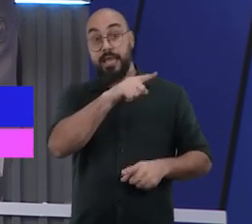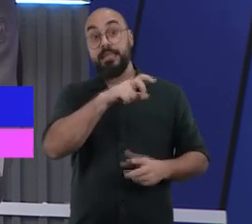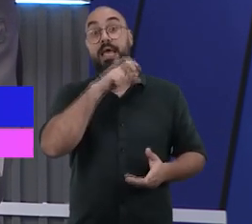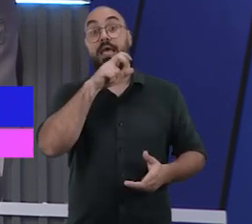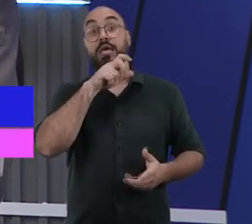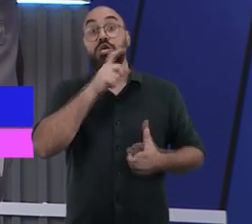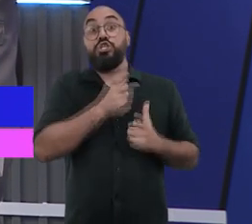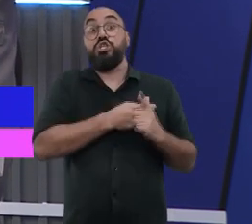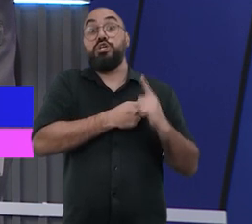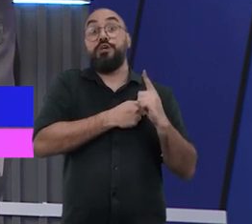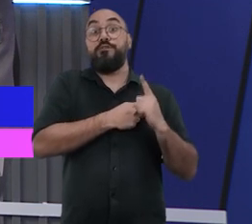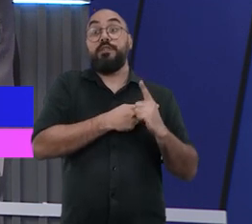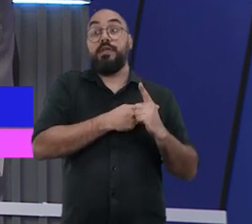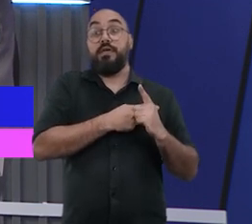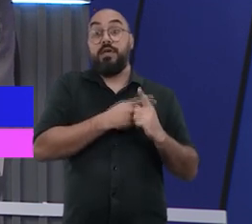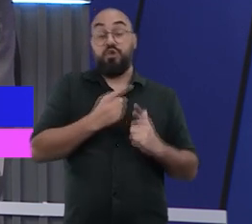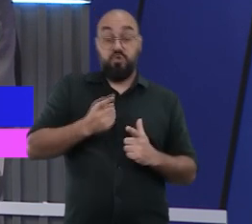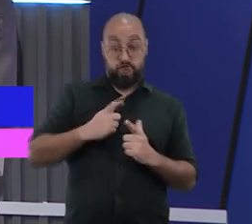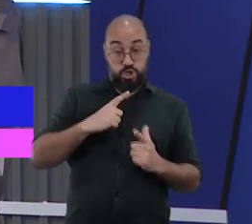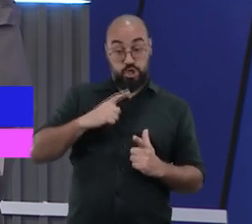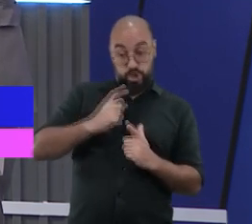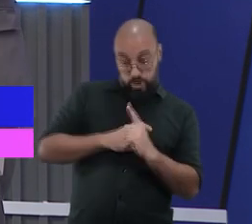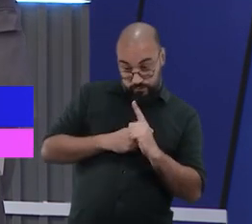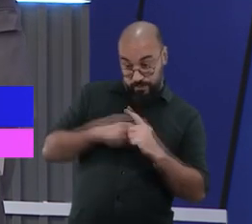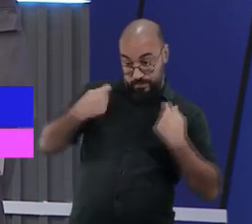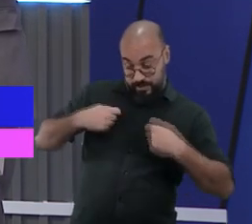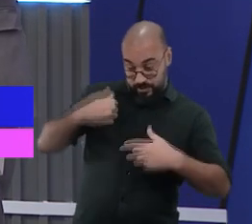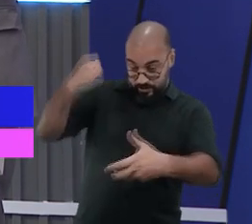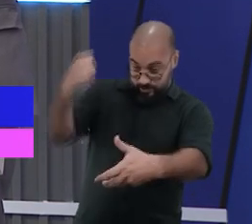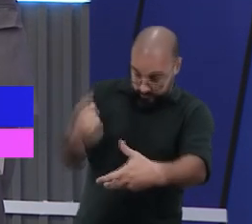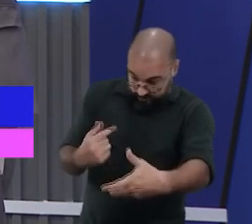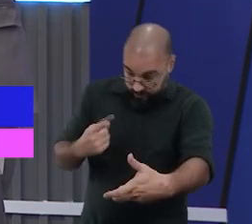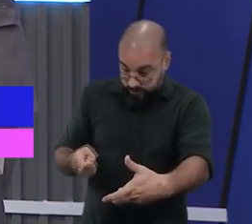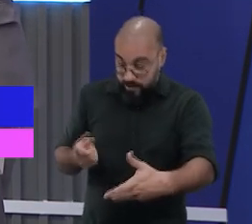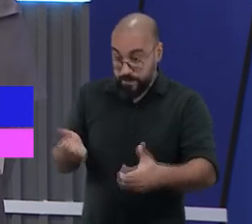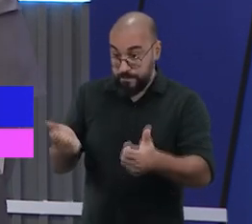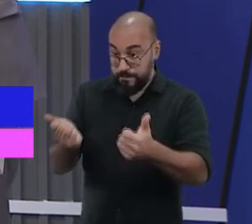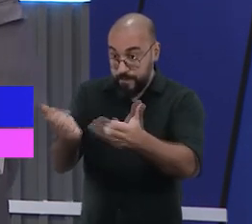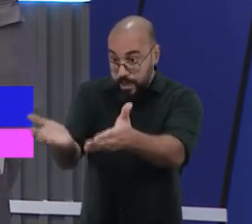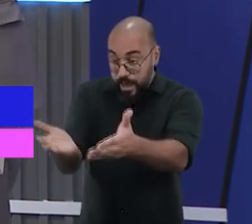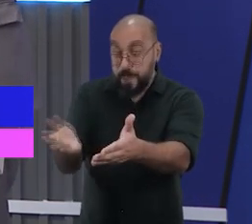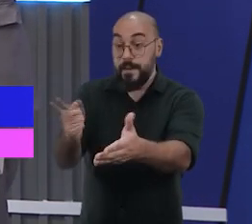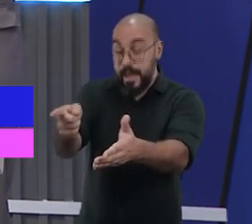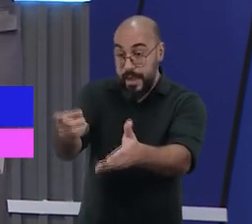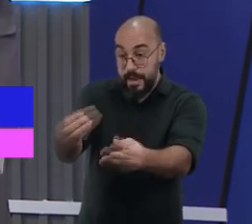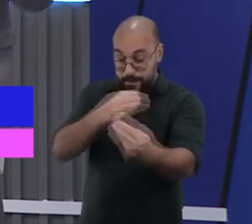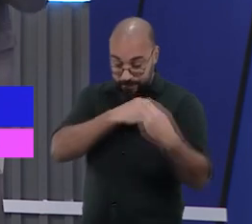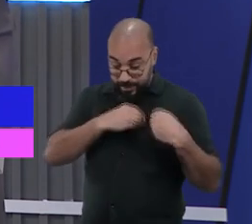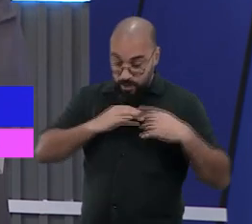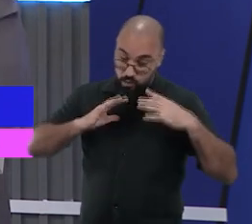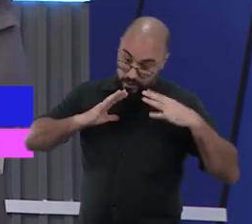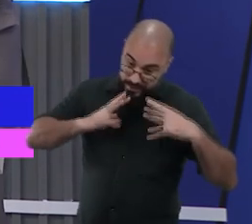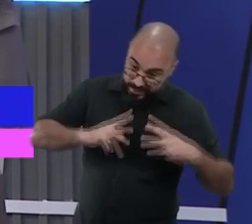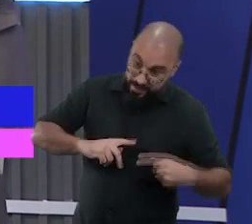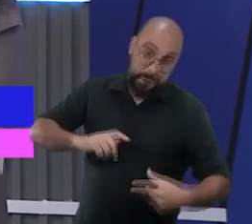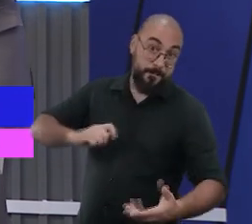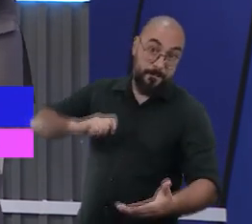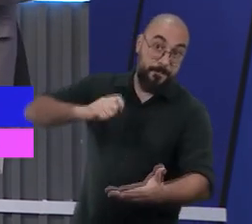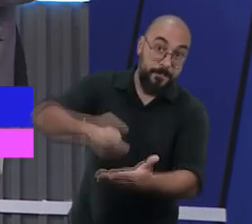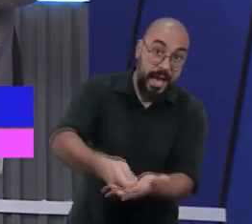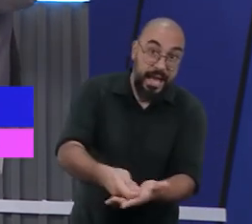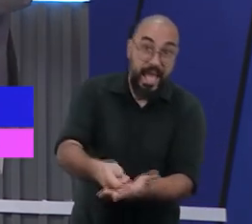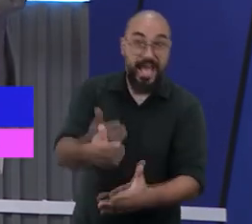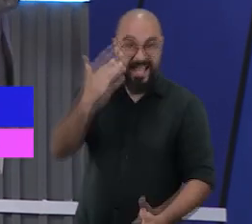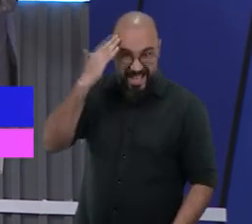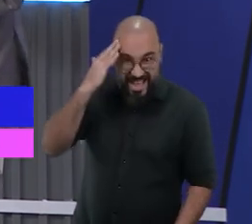morte do cordeiro no meu lugar. Então eu tinha que sacrificar aquele cordeiro para que ele fosse o pagamento do meu pecado.